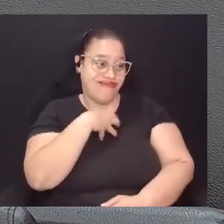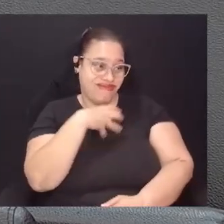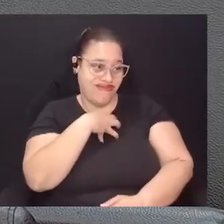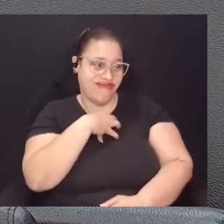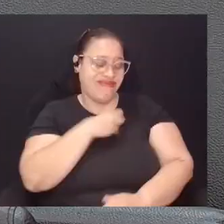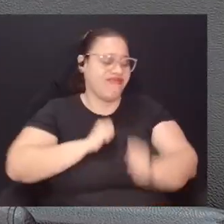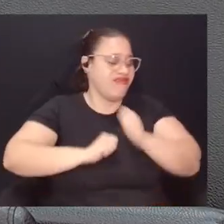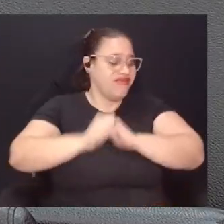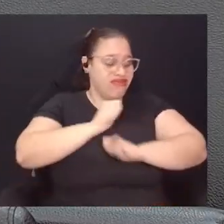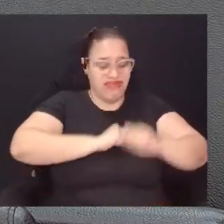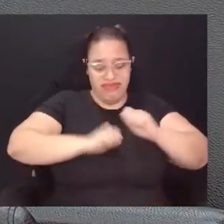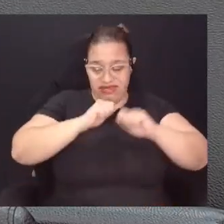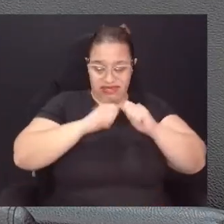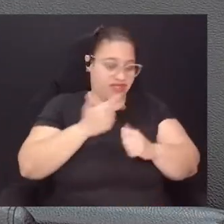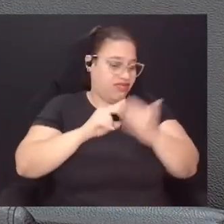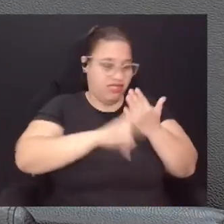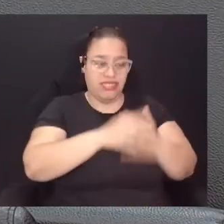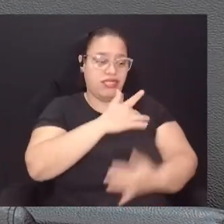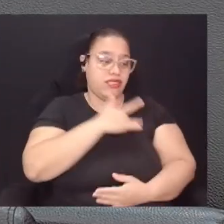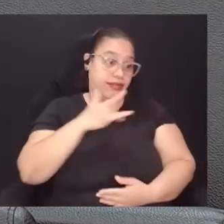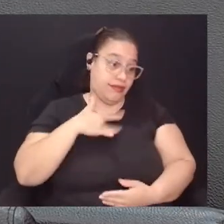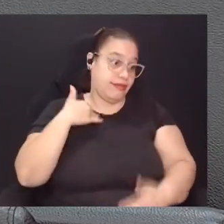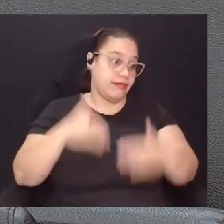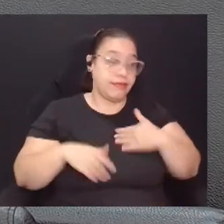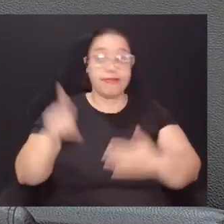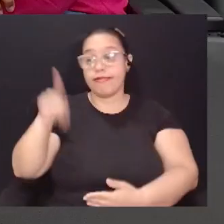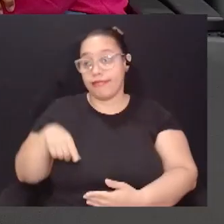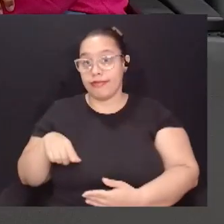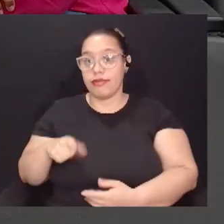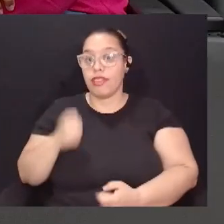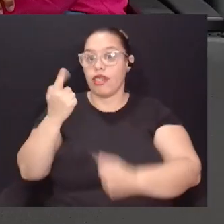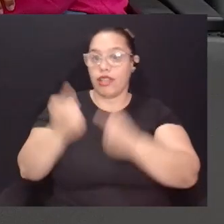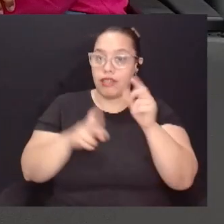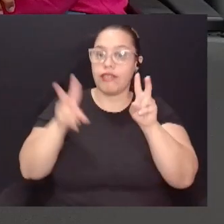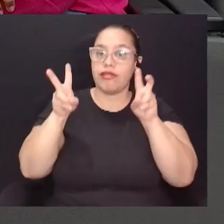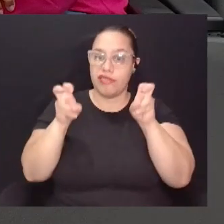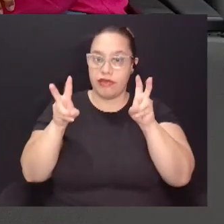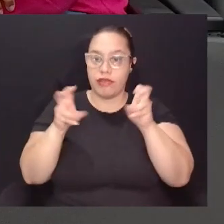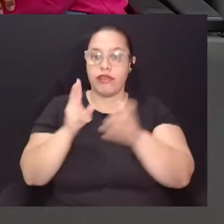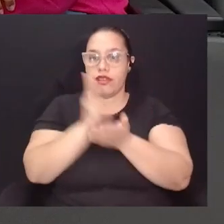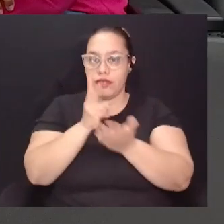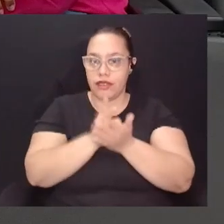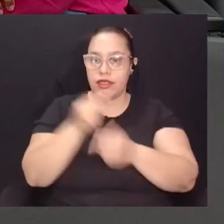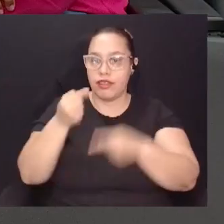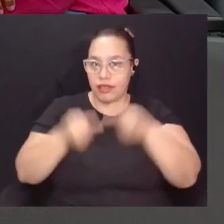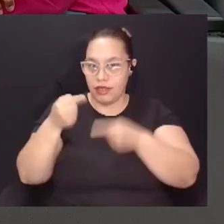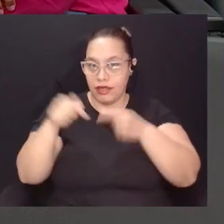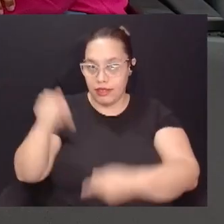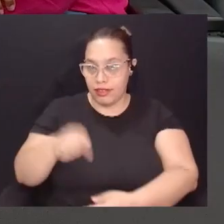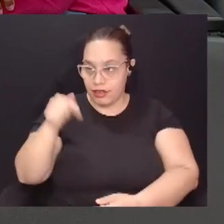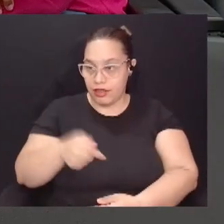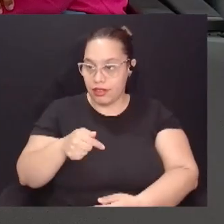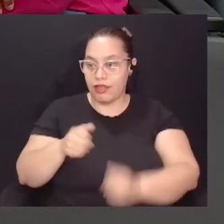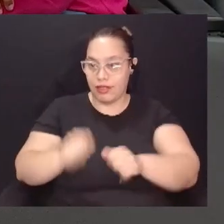estágio de ansiedade, que isso não reflita mais uma saúde física. Então esses são um dos temas que vão continuar sendo